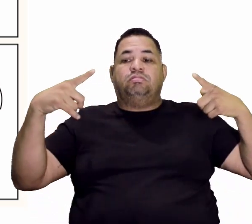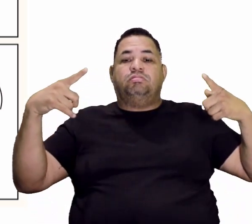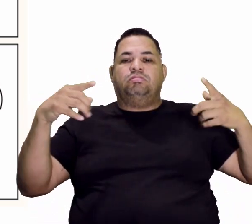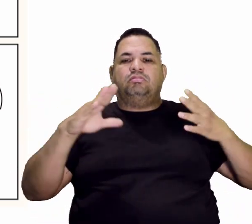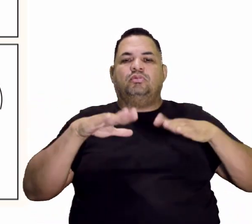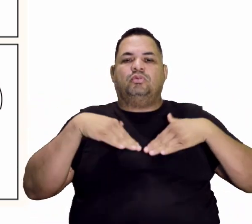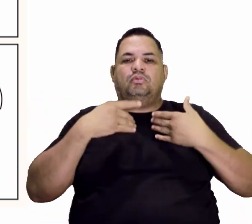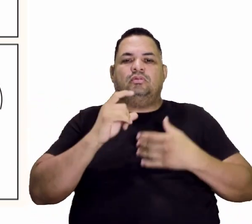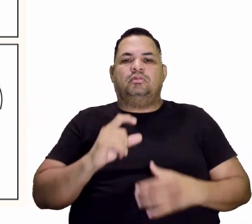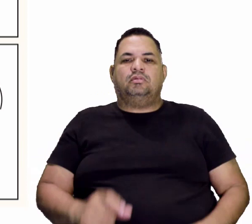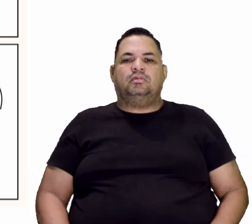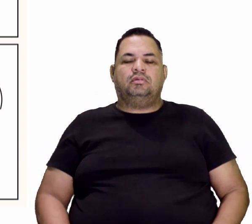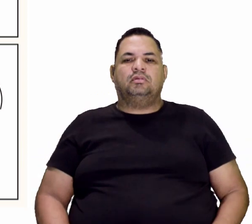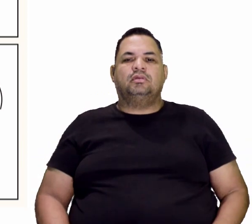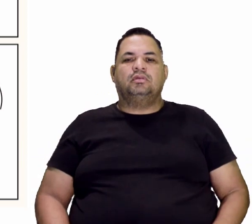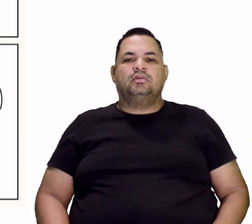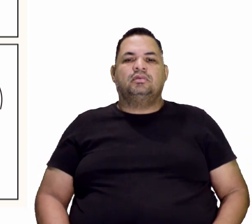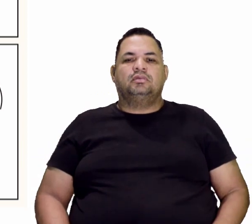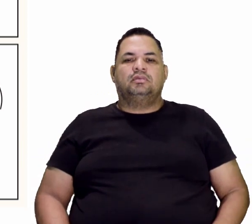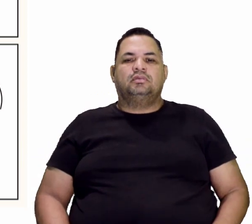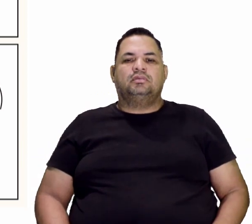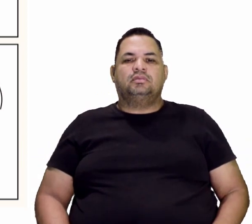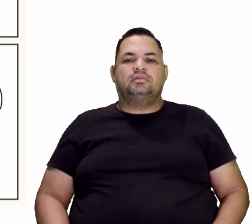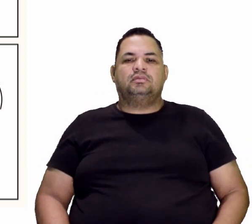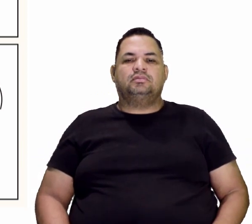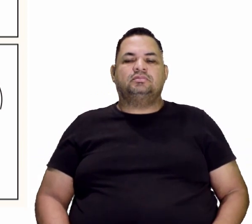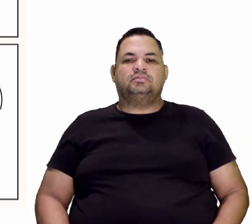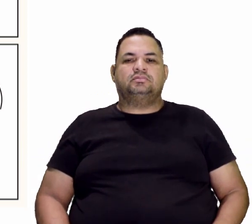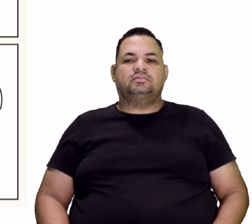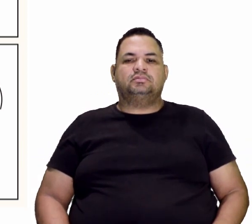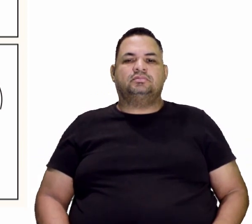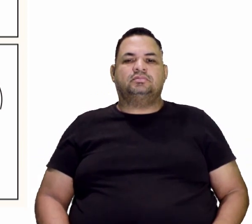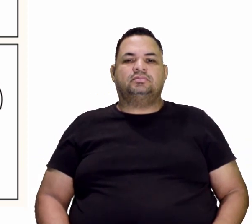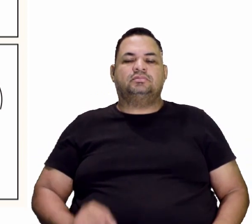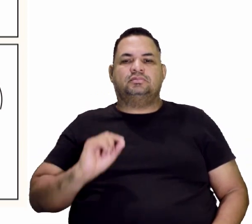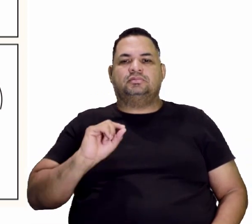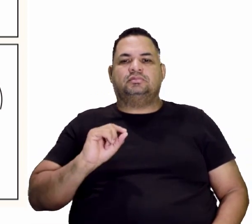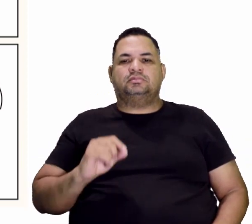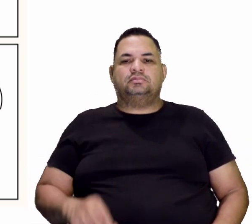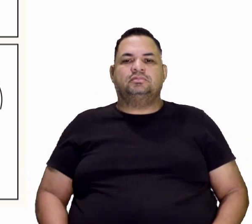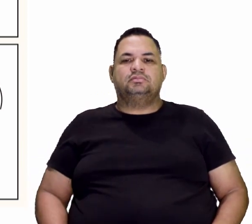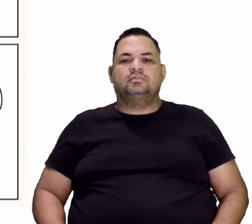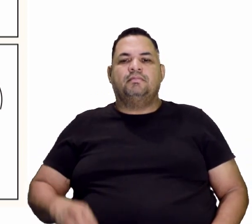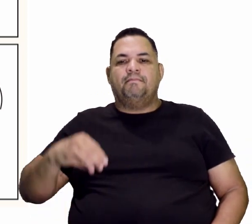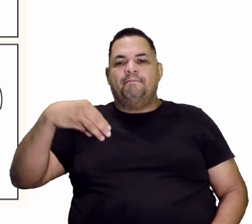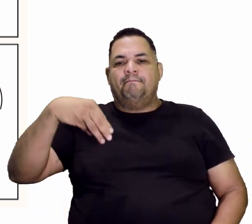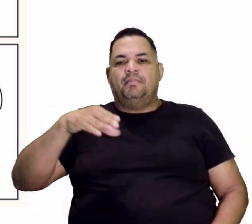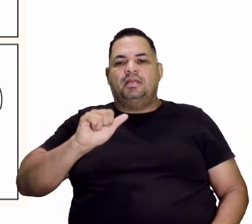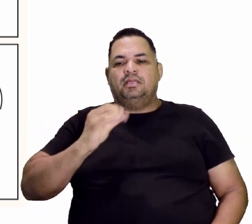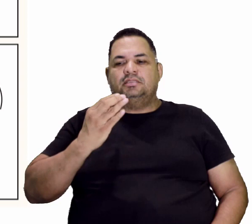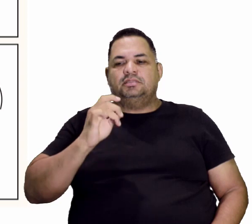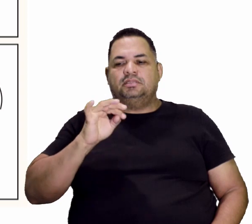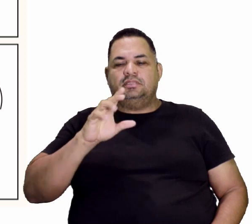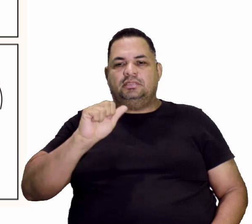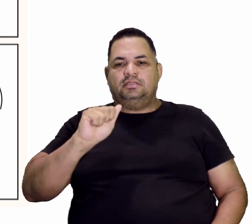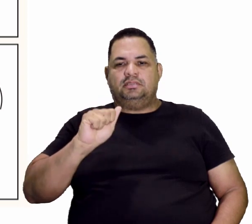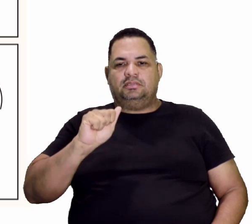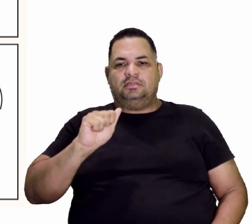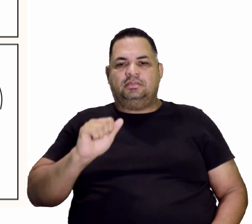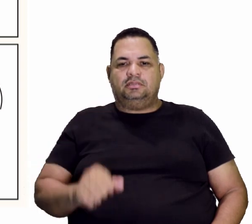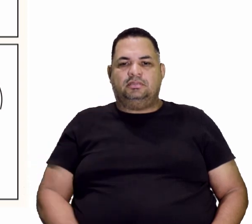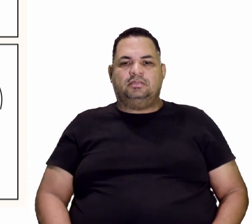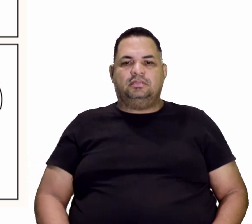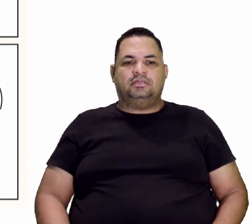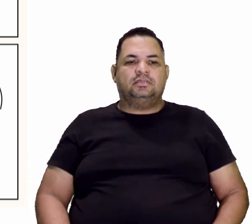essa expressão? Eu peguei algumas expressões de Rondônia, tá? O que significa maceta? Olha só. Coloca aí já no